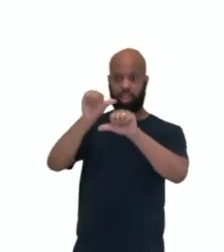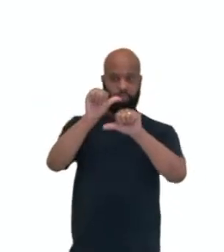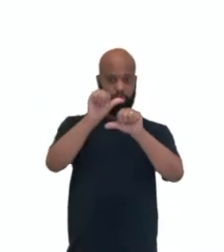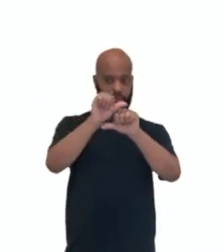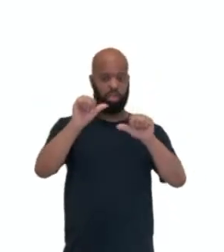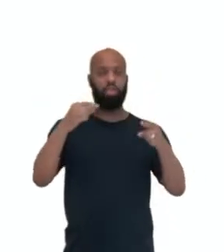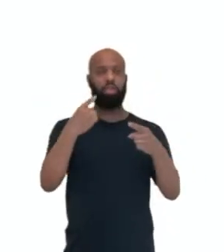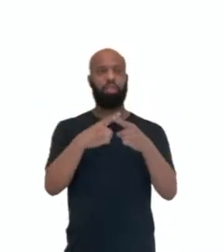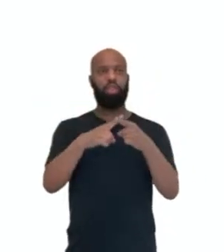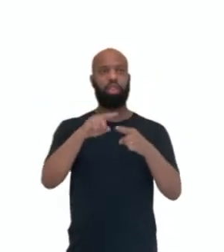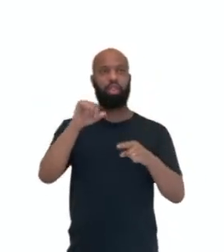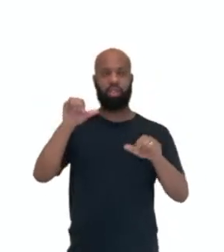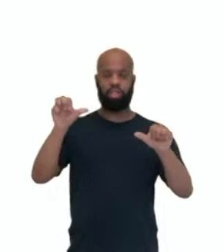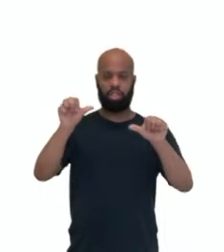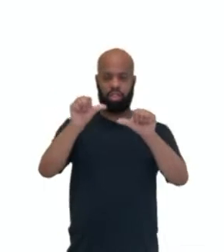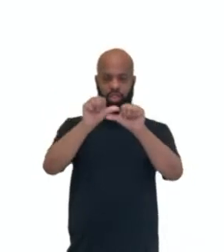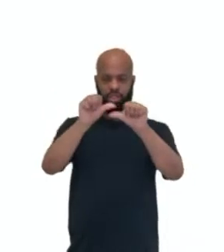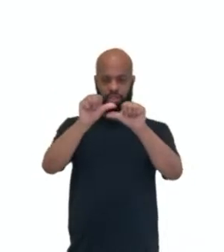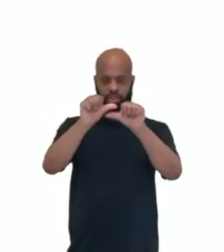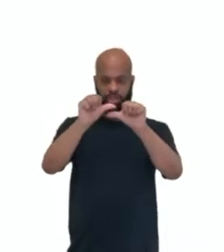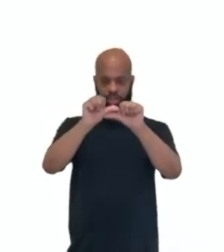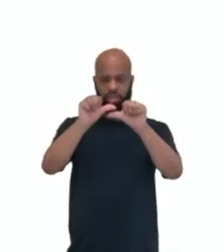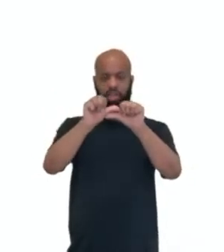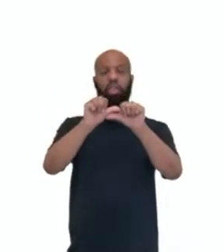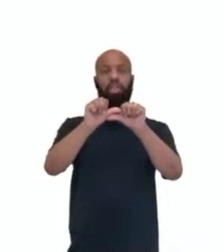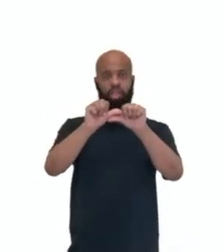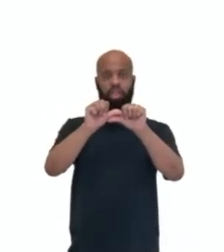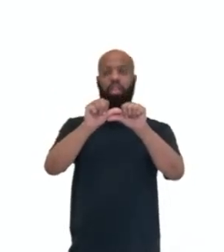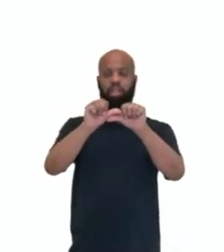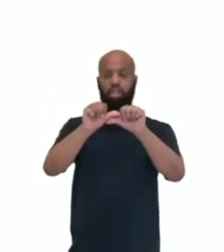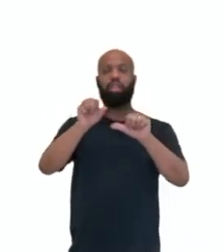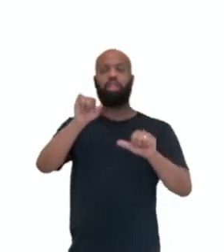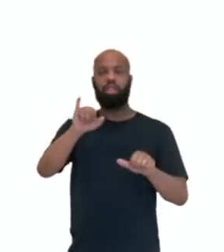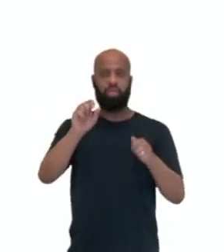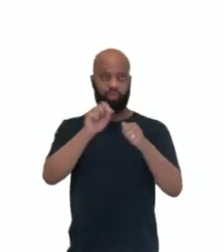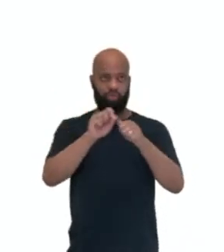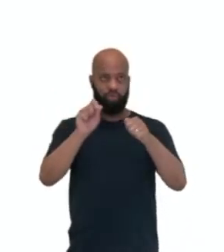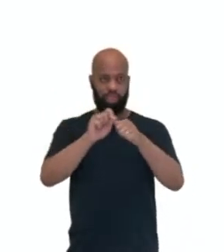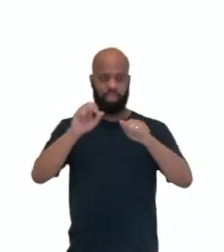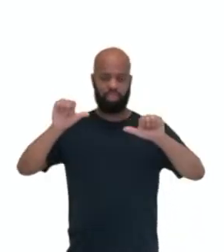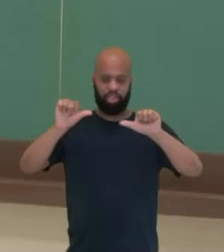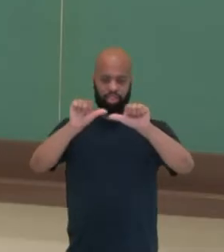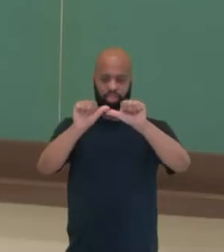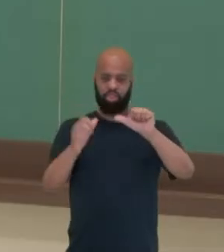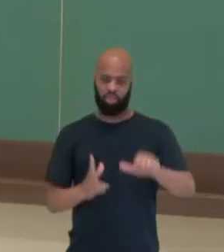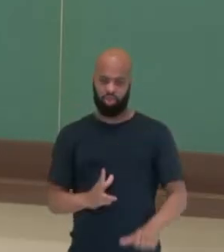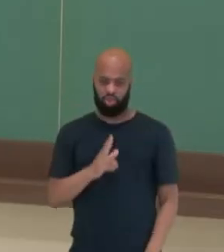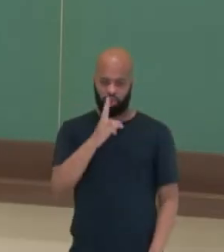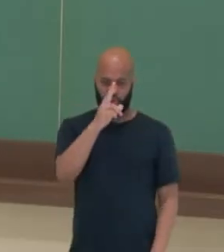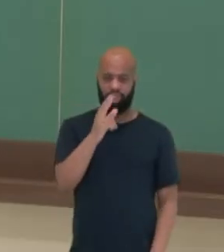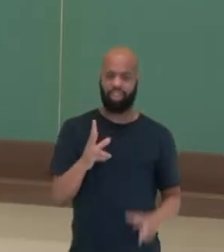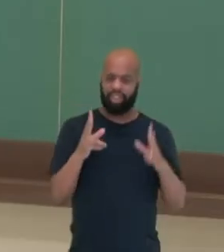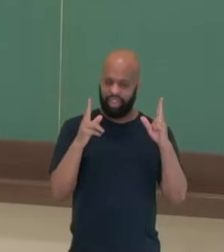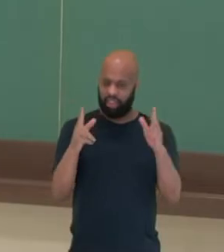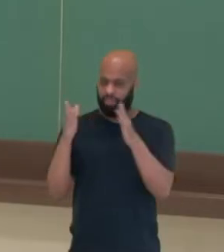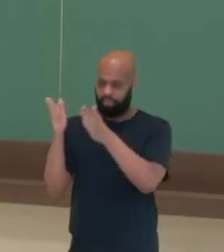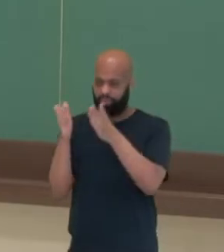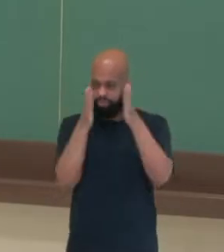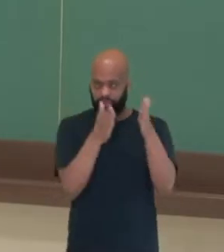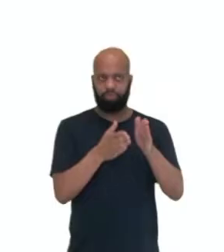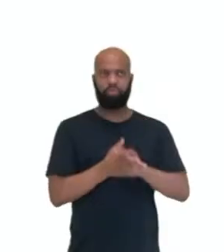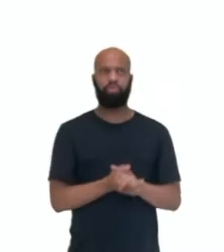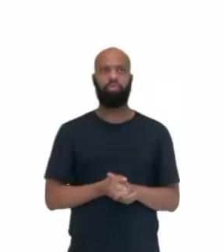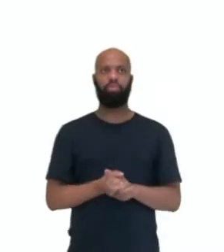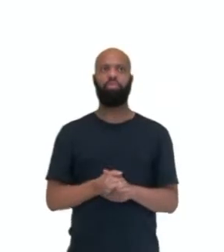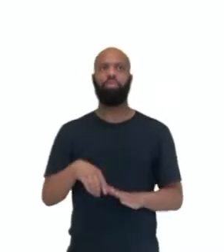dividindo ele aqui ao meio, nesse plano de divisão aqui, nós vamos obter duas partes exatamente iguais uma à outra. Aqui